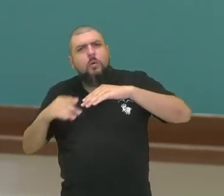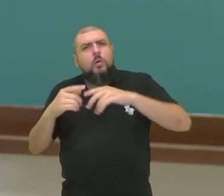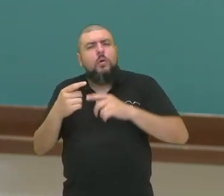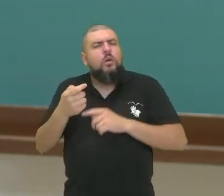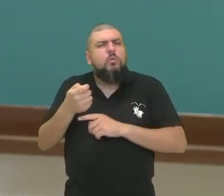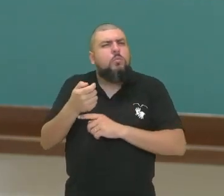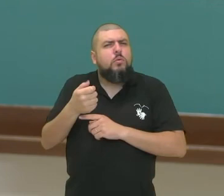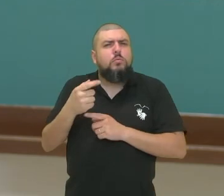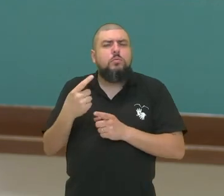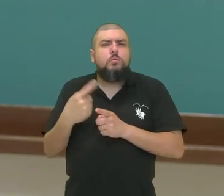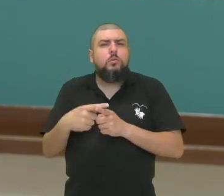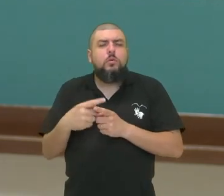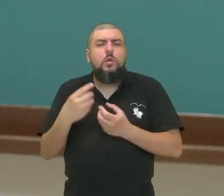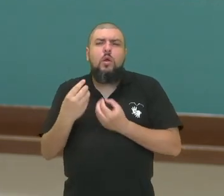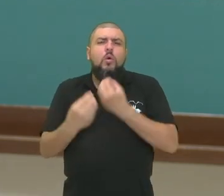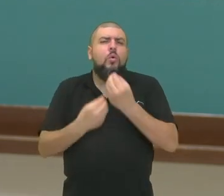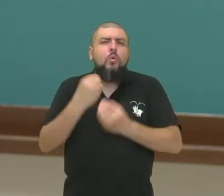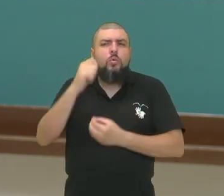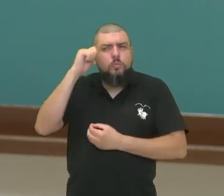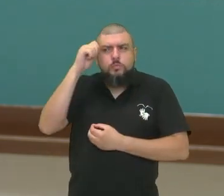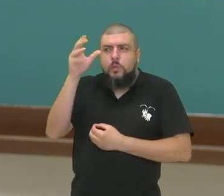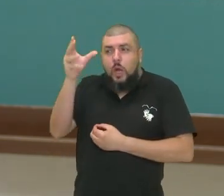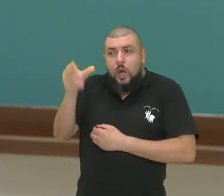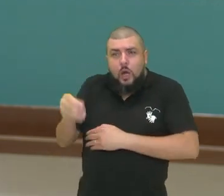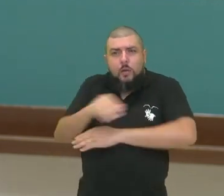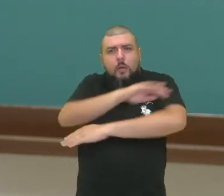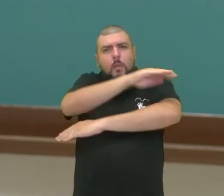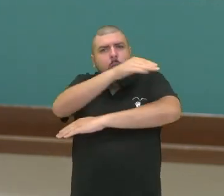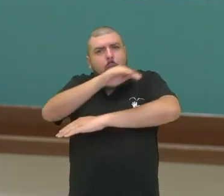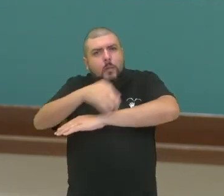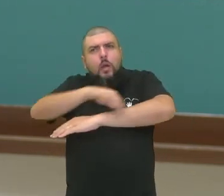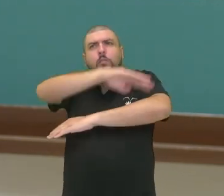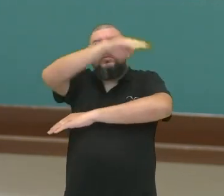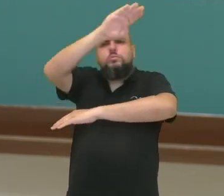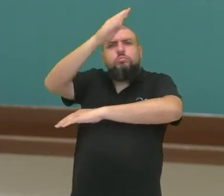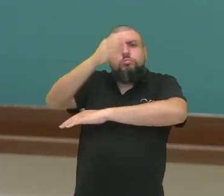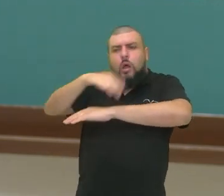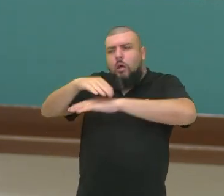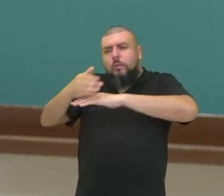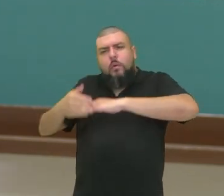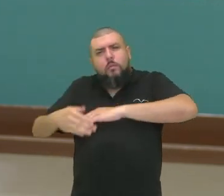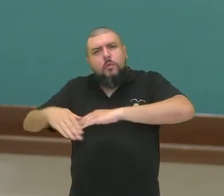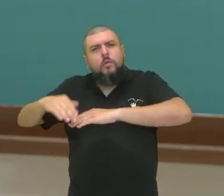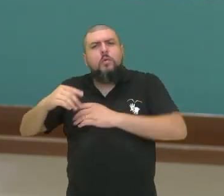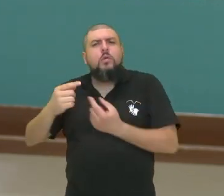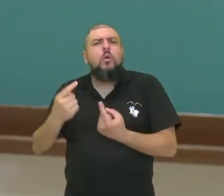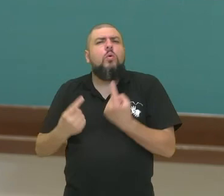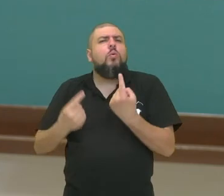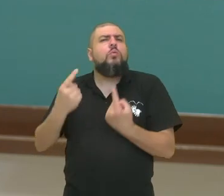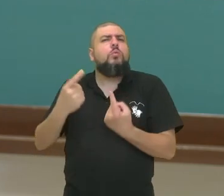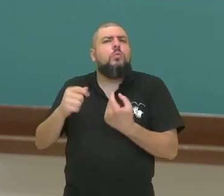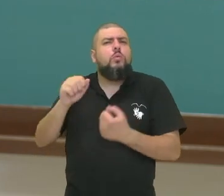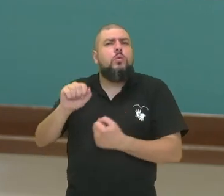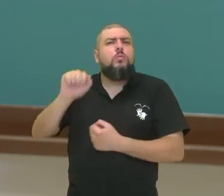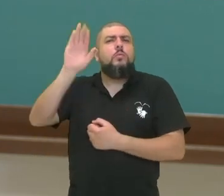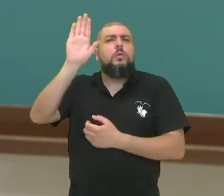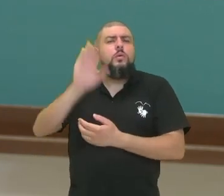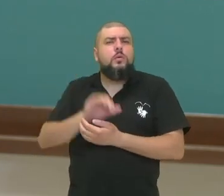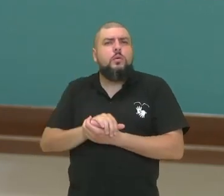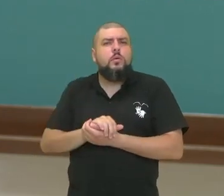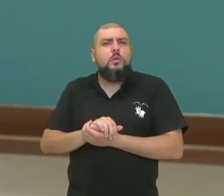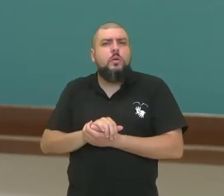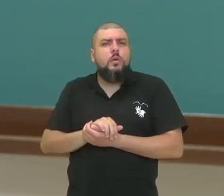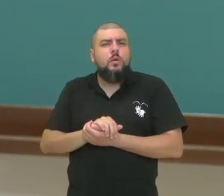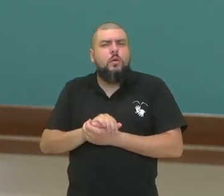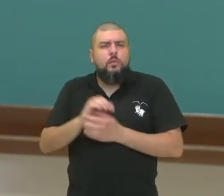encontra então dividido o relevo africano e quais são as formas do relevo que predominam então nesse continente. Elas se parecem